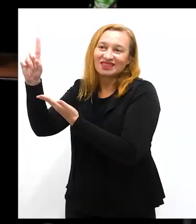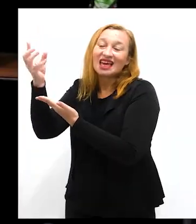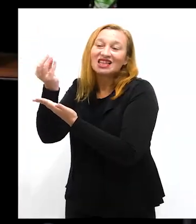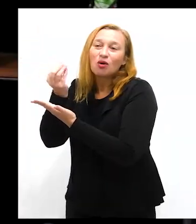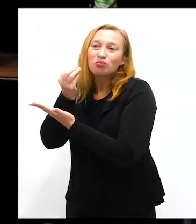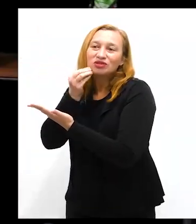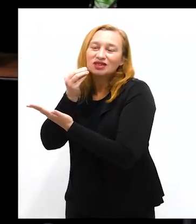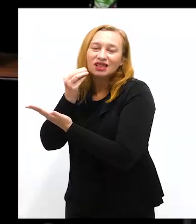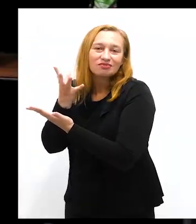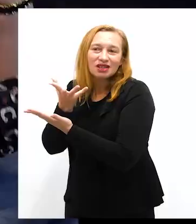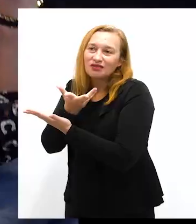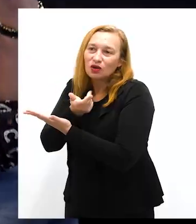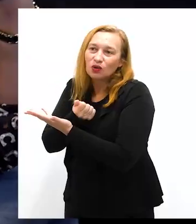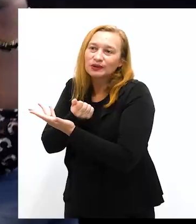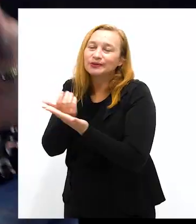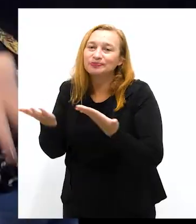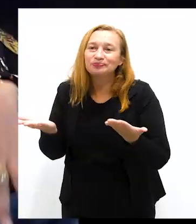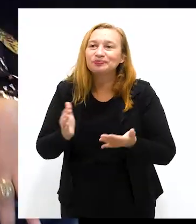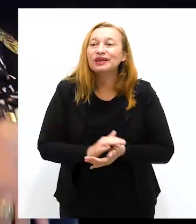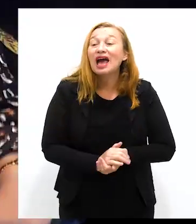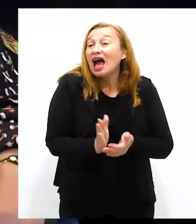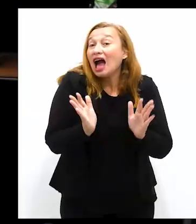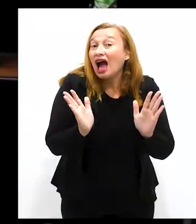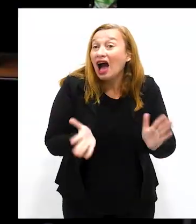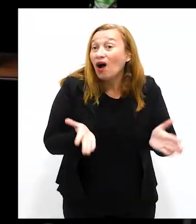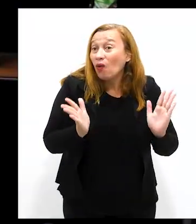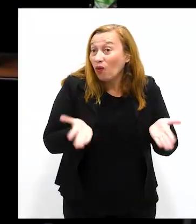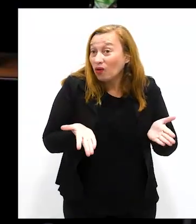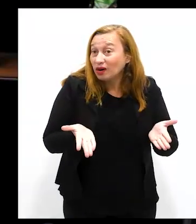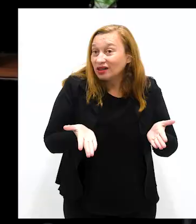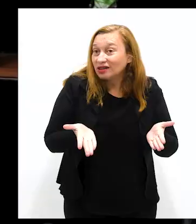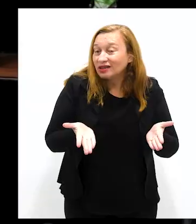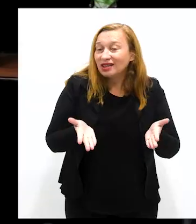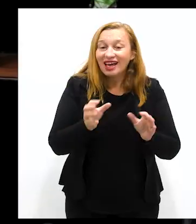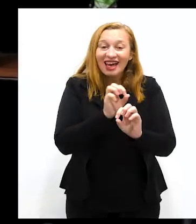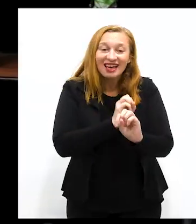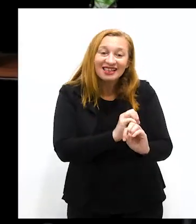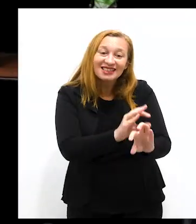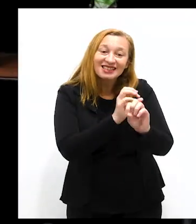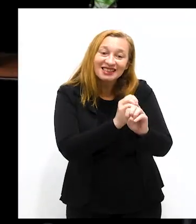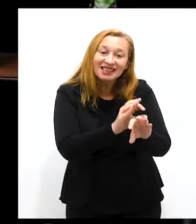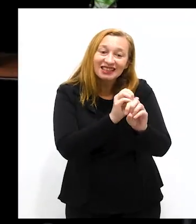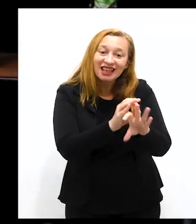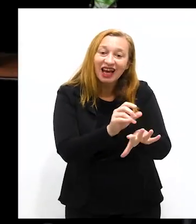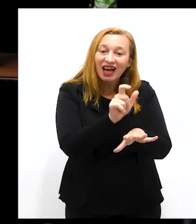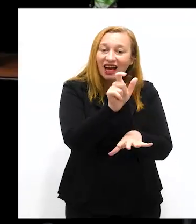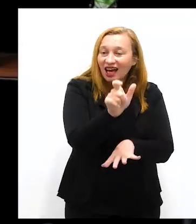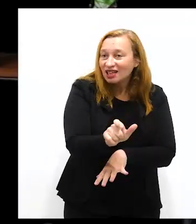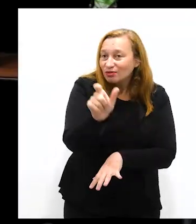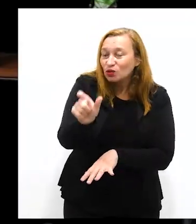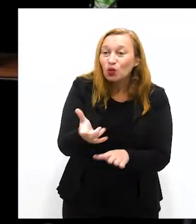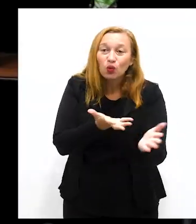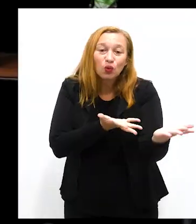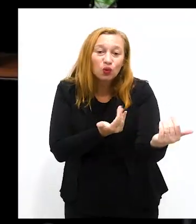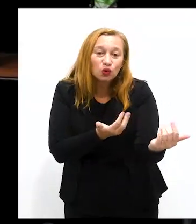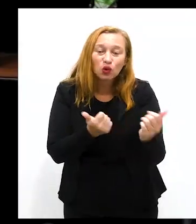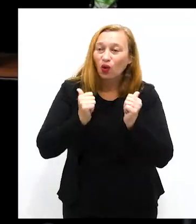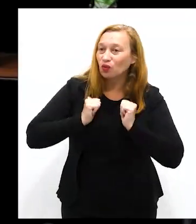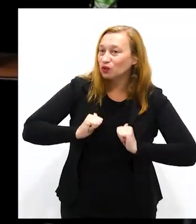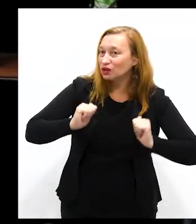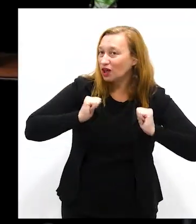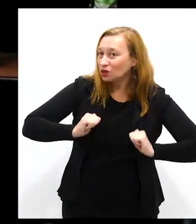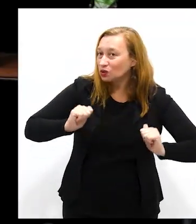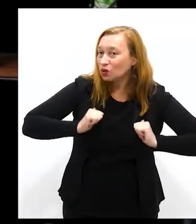Por E o que você ainda quer fazer? Agora é ensinar para as pessoas, né? Para os jovens,